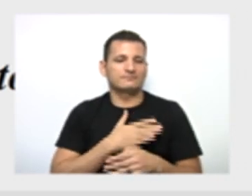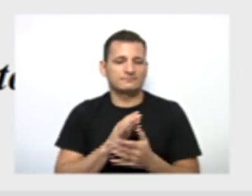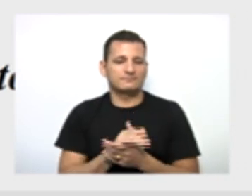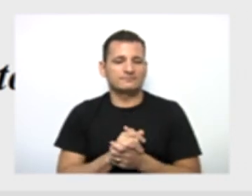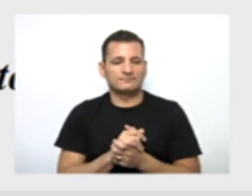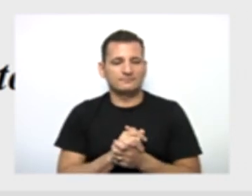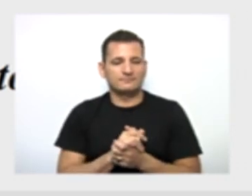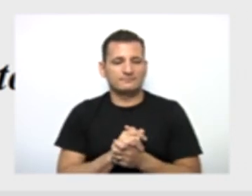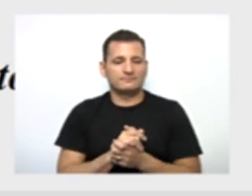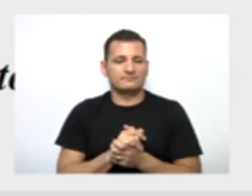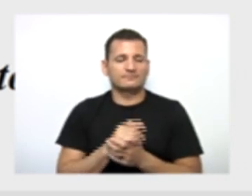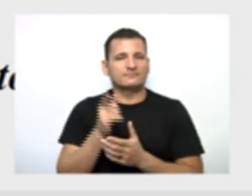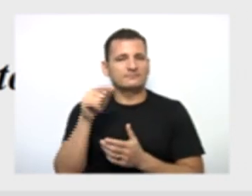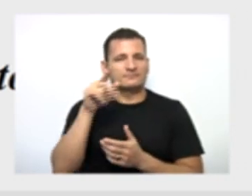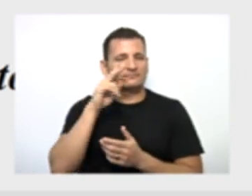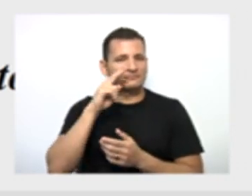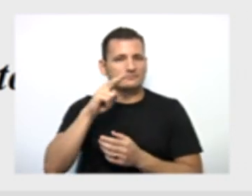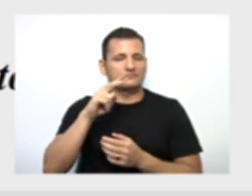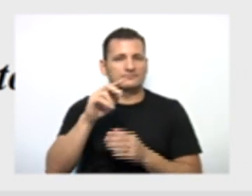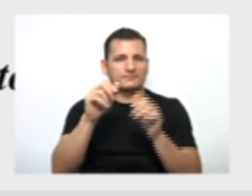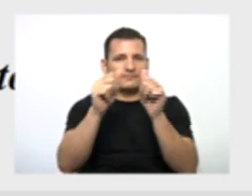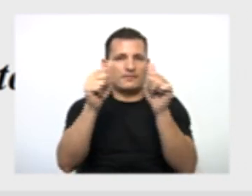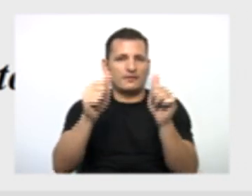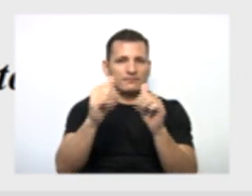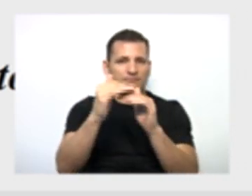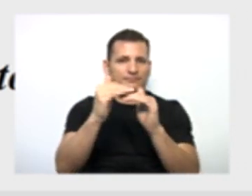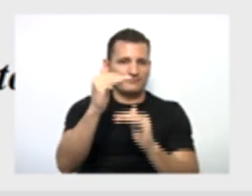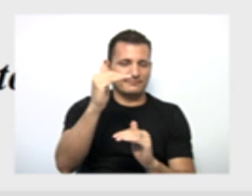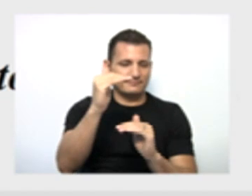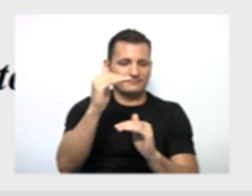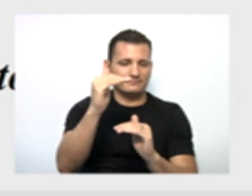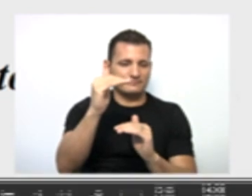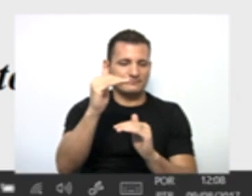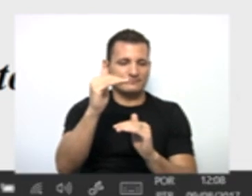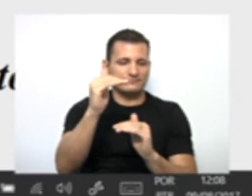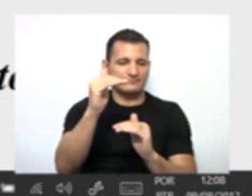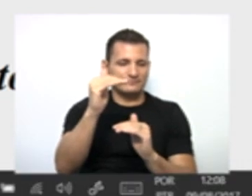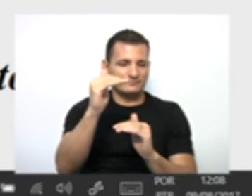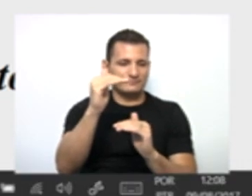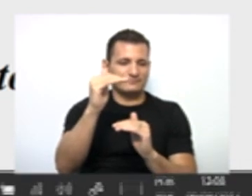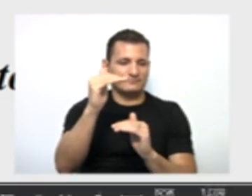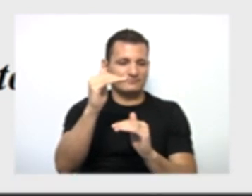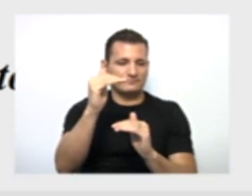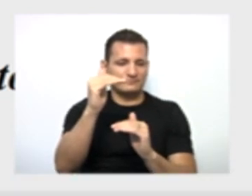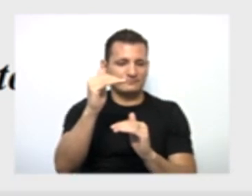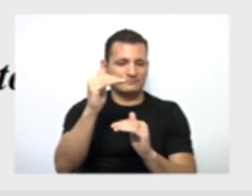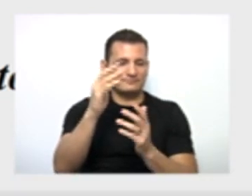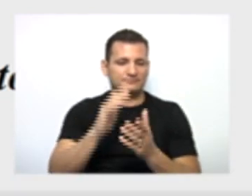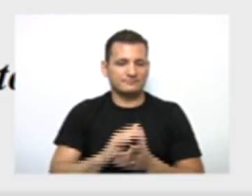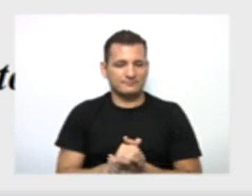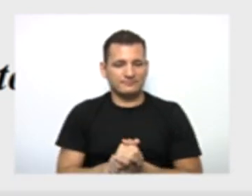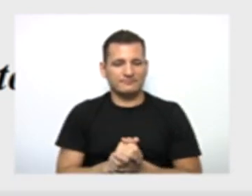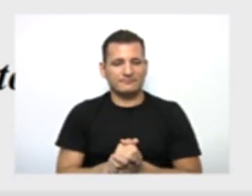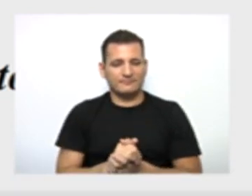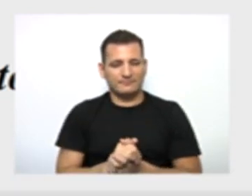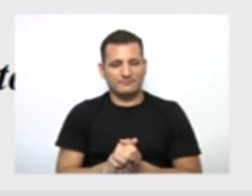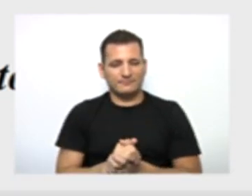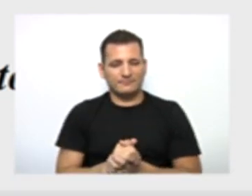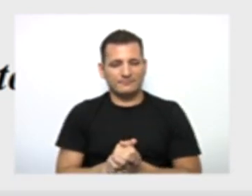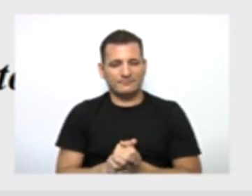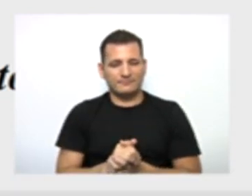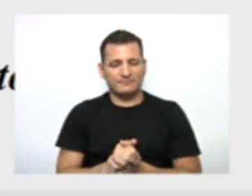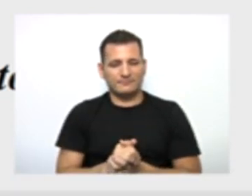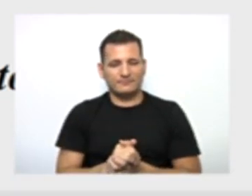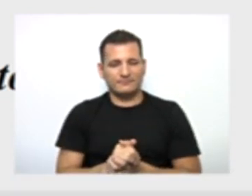fica mais distante aqui da nossa imagem. Pulei uma linha, coloquei um parágrafo, que é uma tag